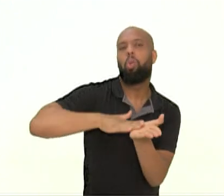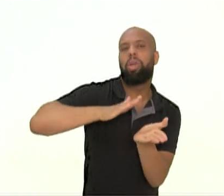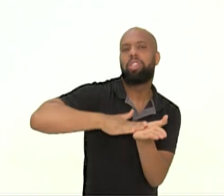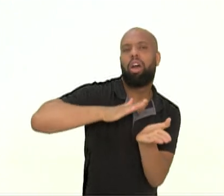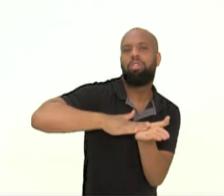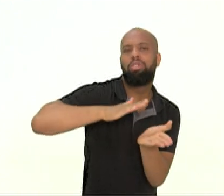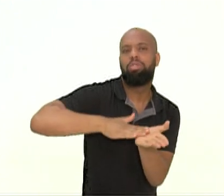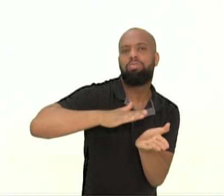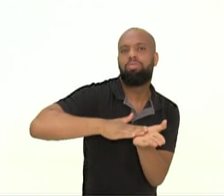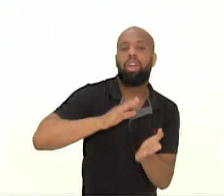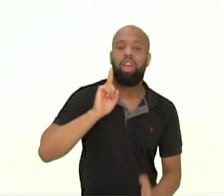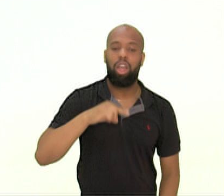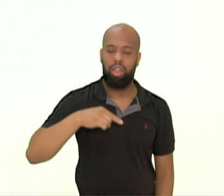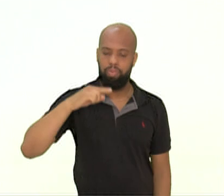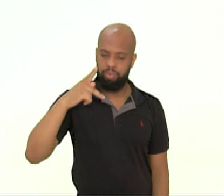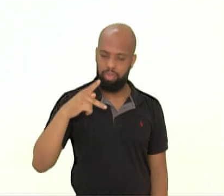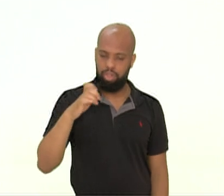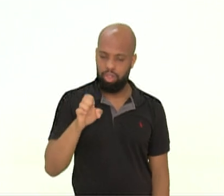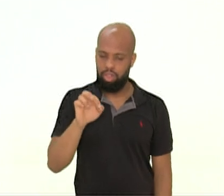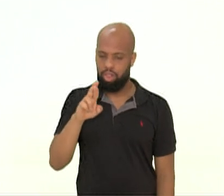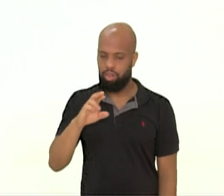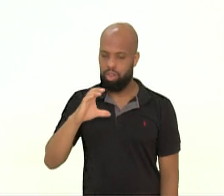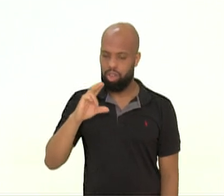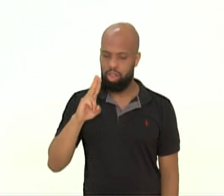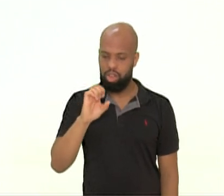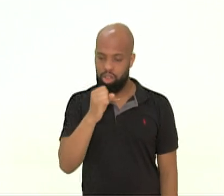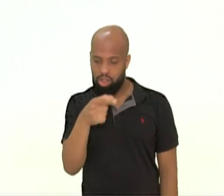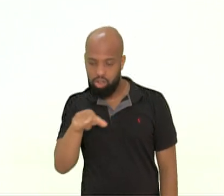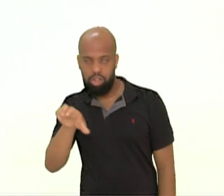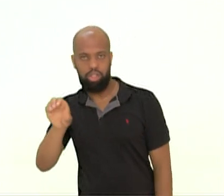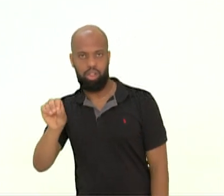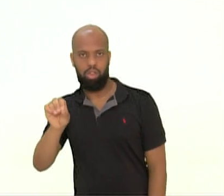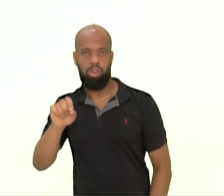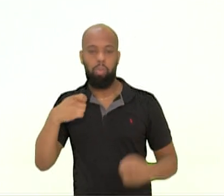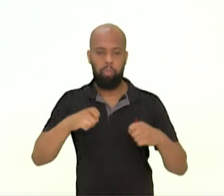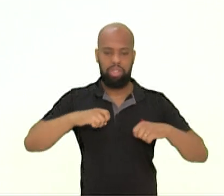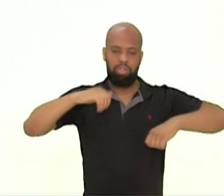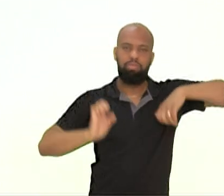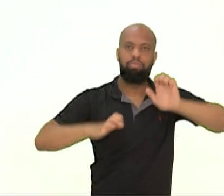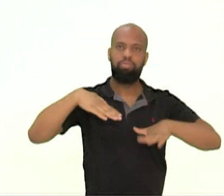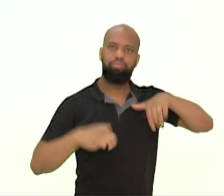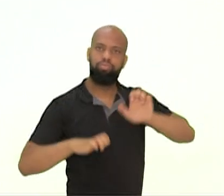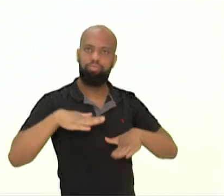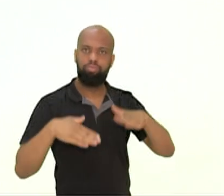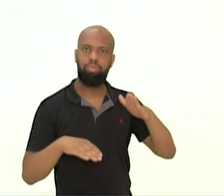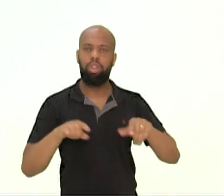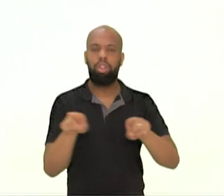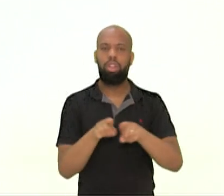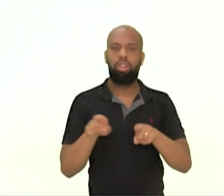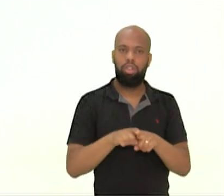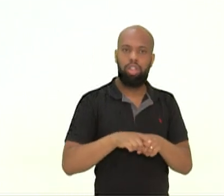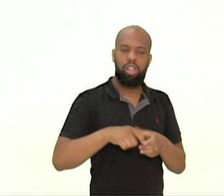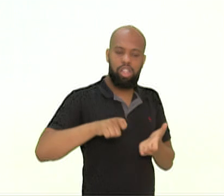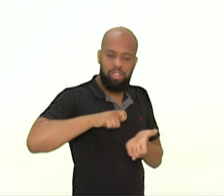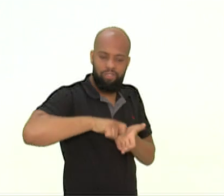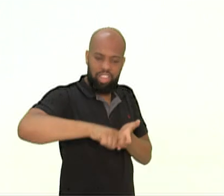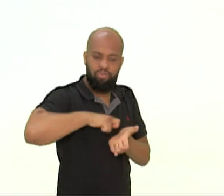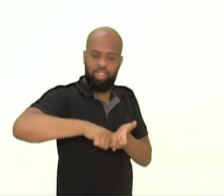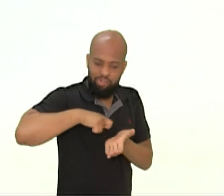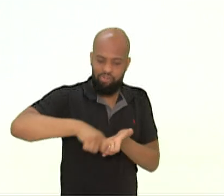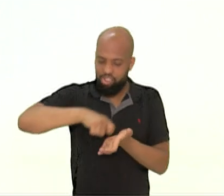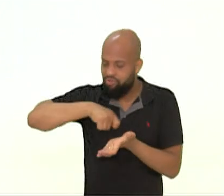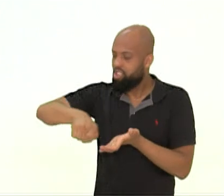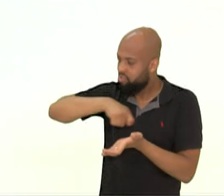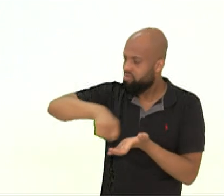percussão são aqueles que necessitam ser percutidos, batidos, agitados, raspados ou friccionados para